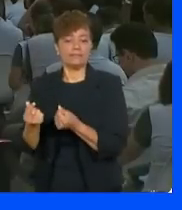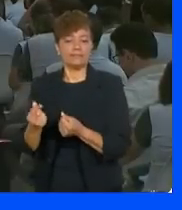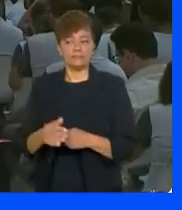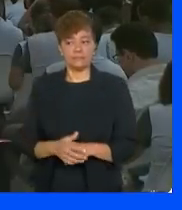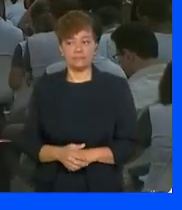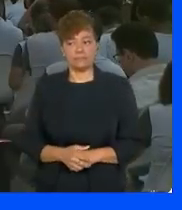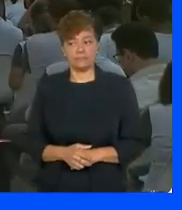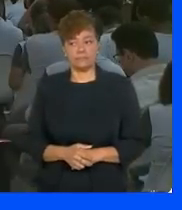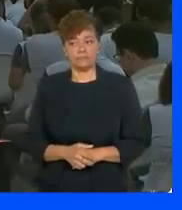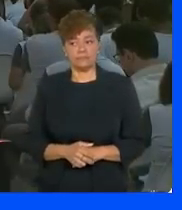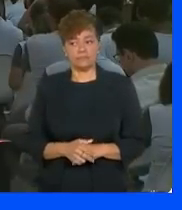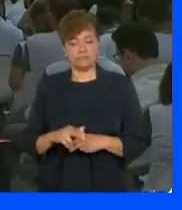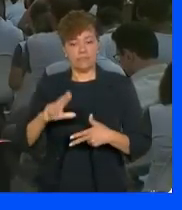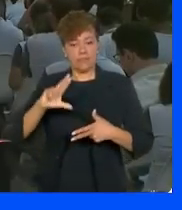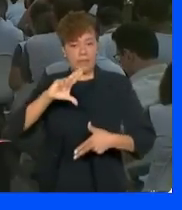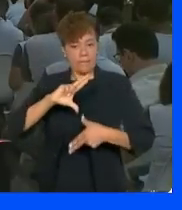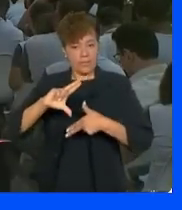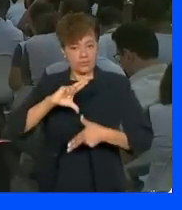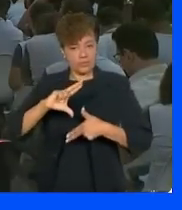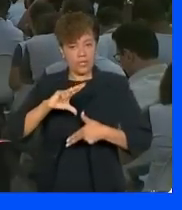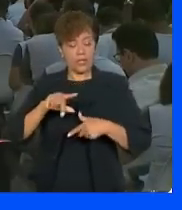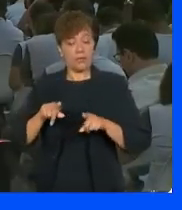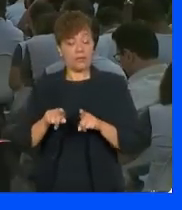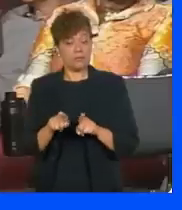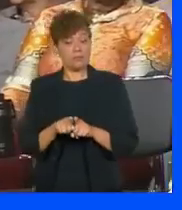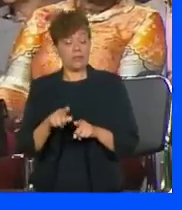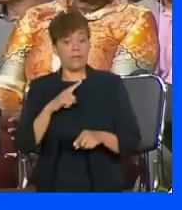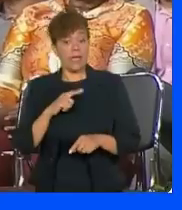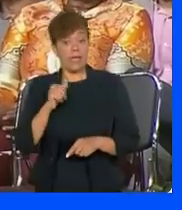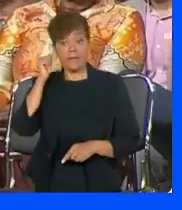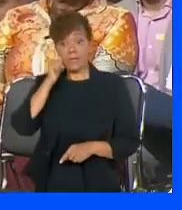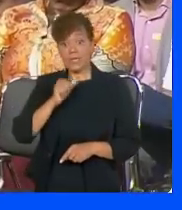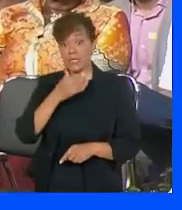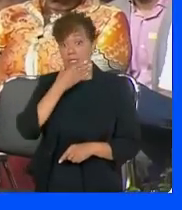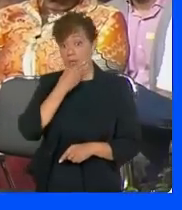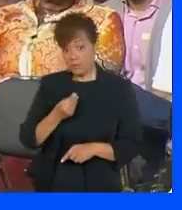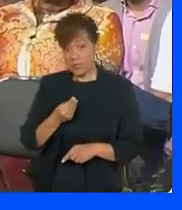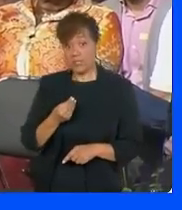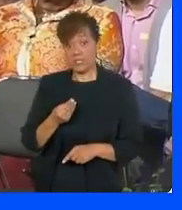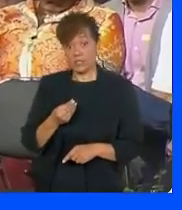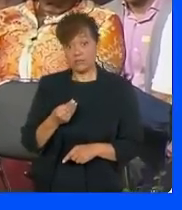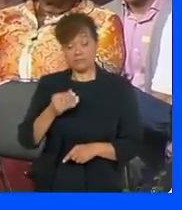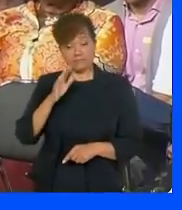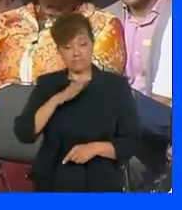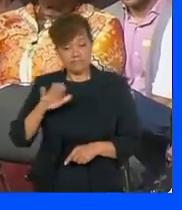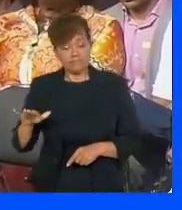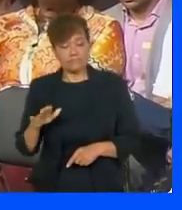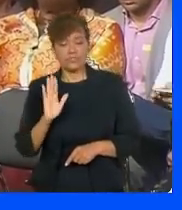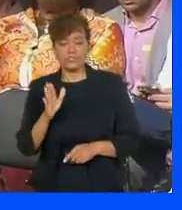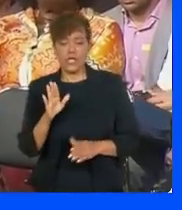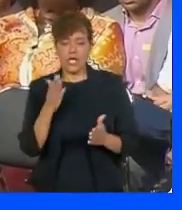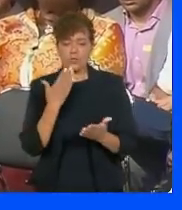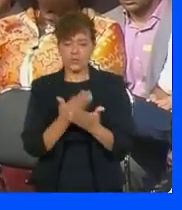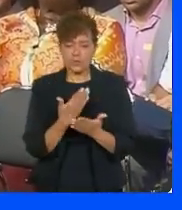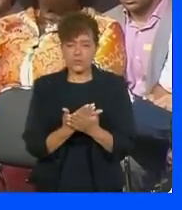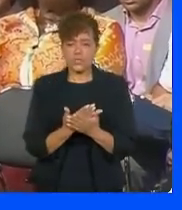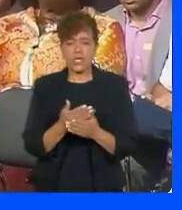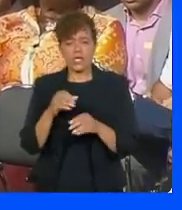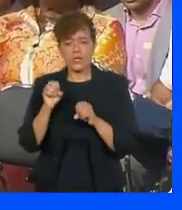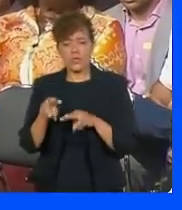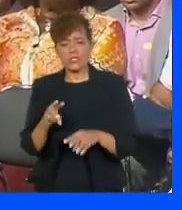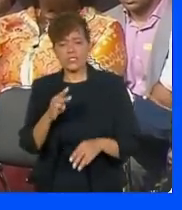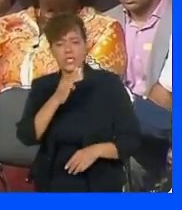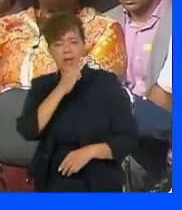Ou seja, 500 mil de meninas e meninos que estavam estudando o ensino médio